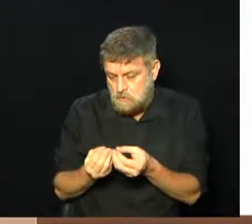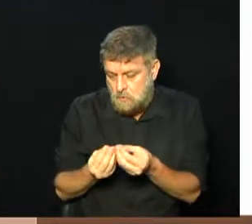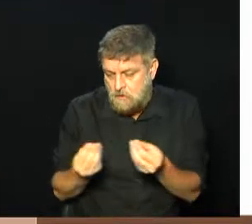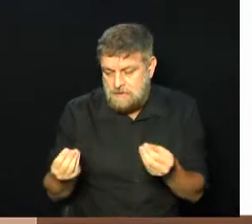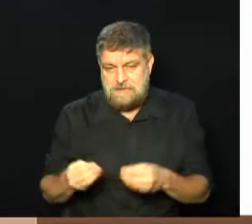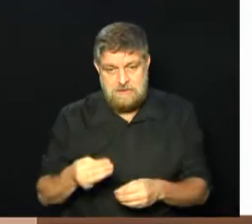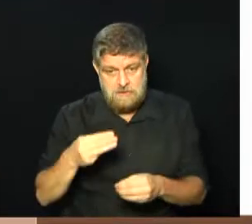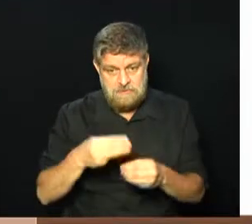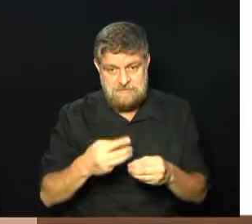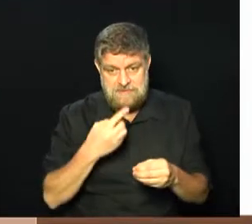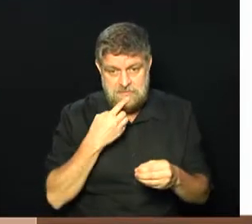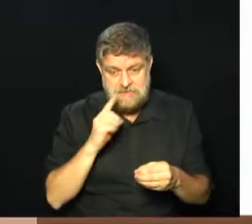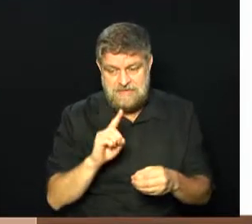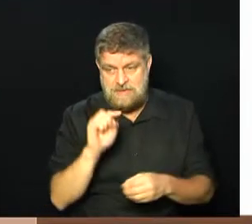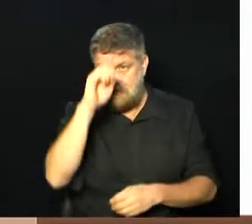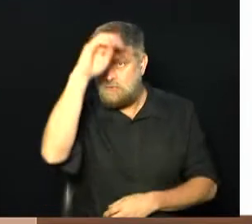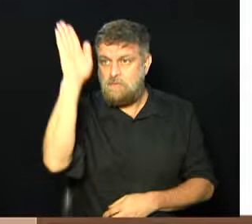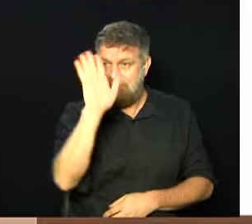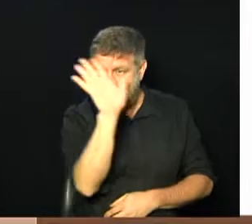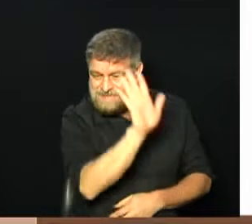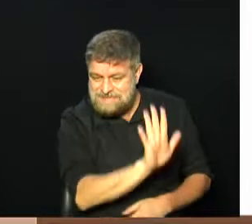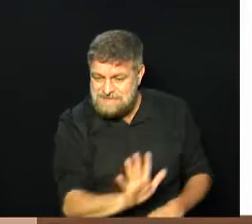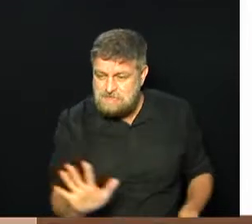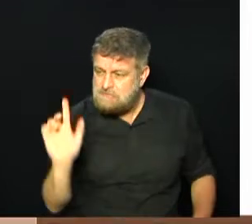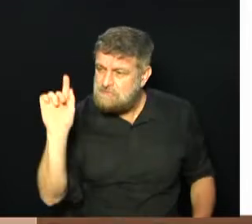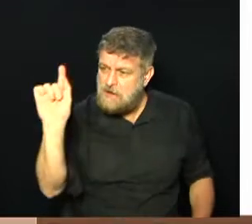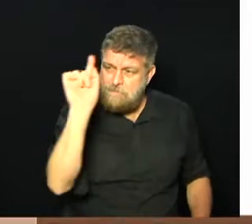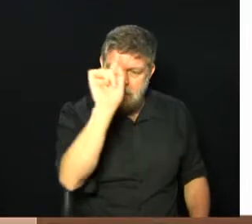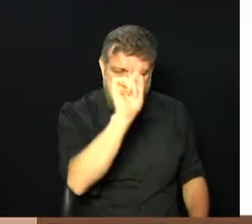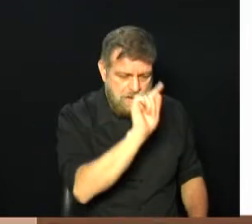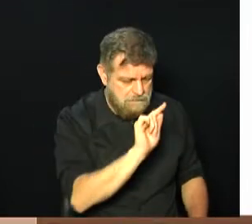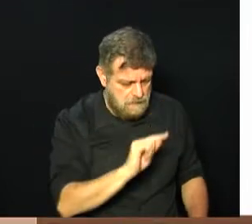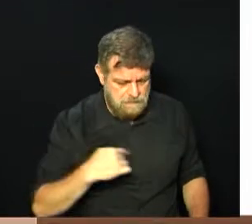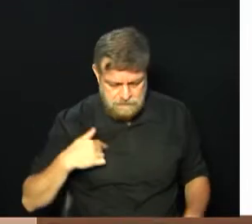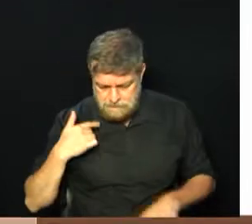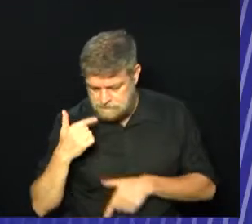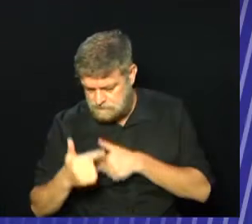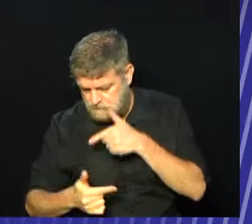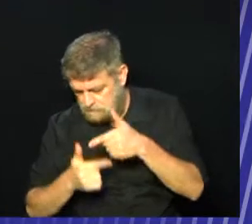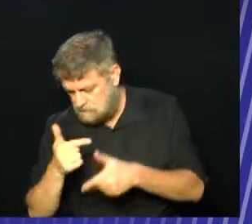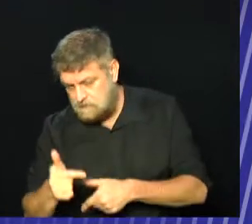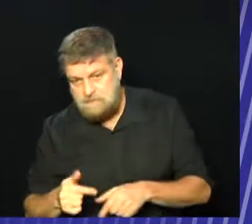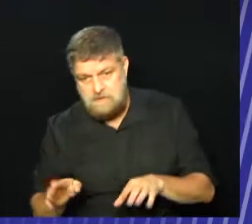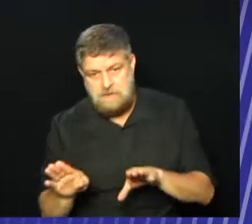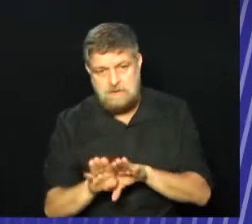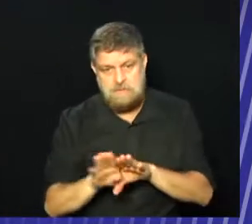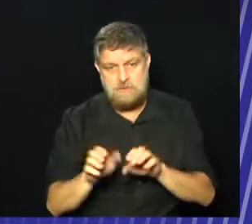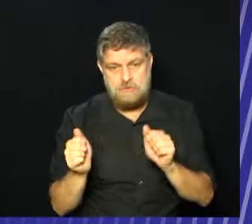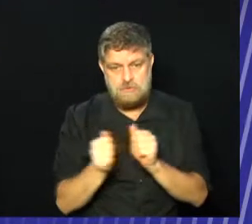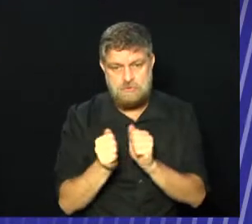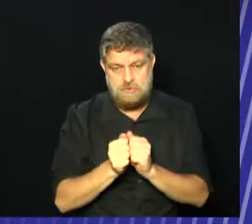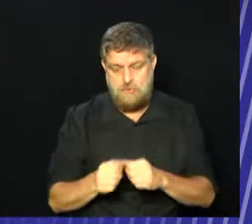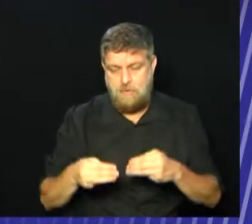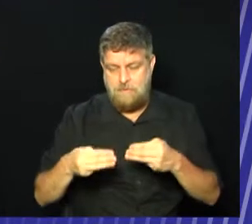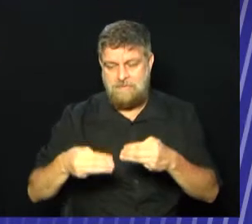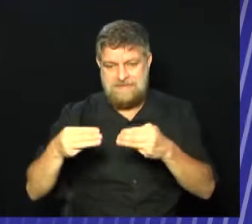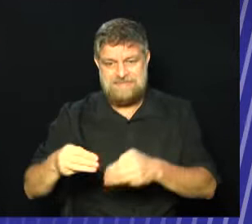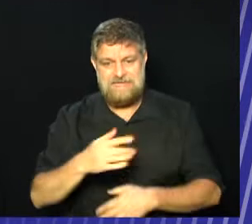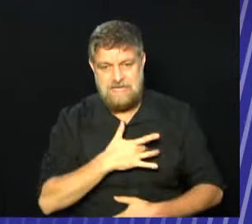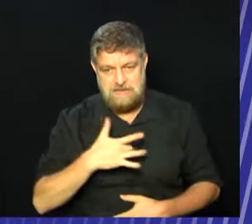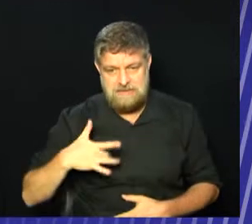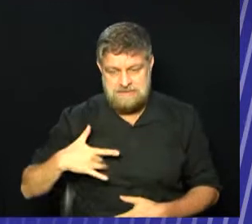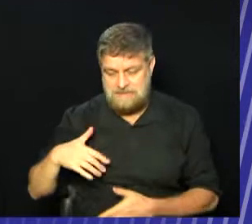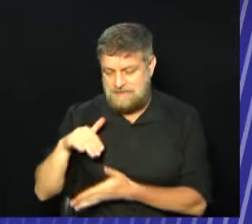município, mas no Brasil. A gente trabalha muito firme com o Conitec, com o Ministério da Saúde, com a Secretaria Estadual